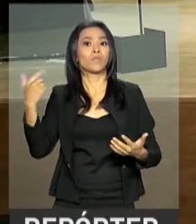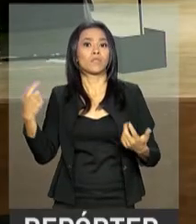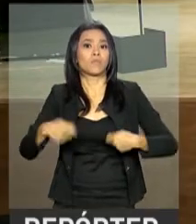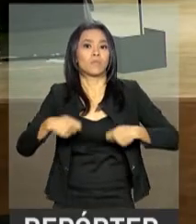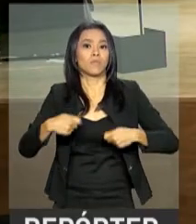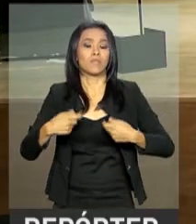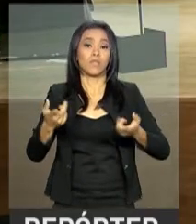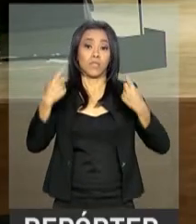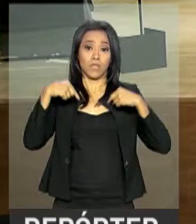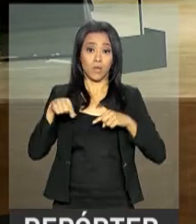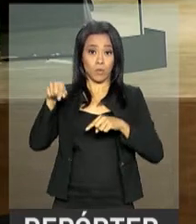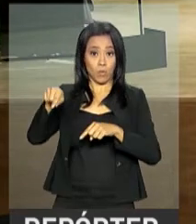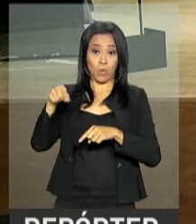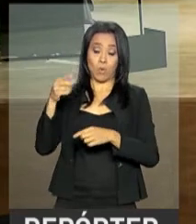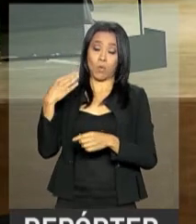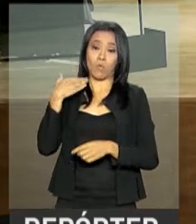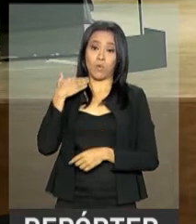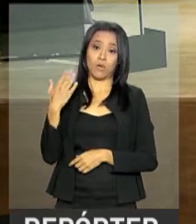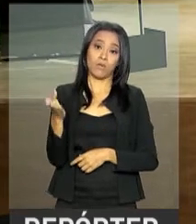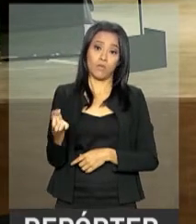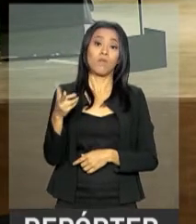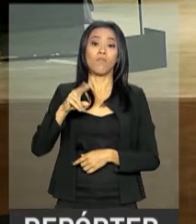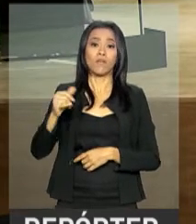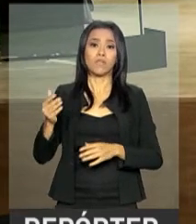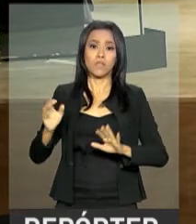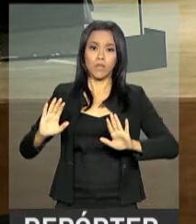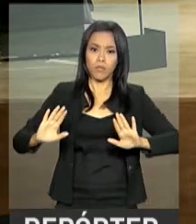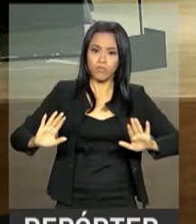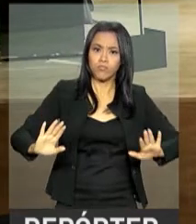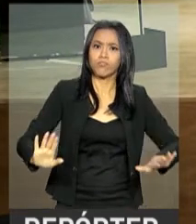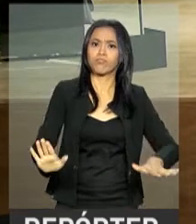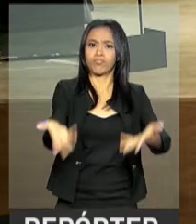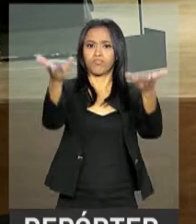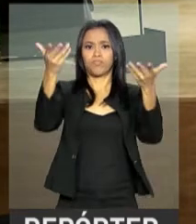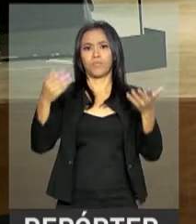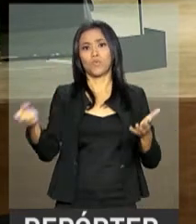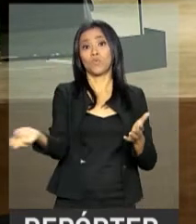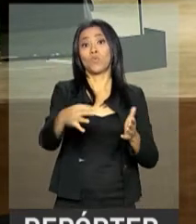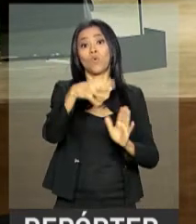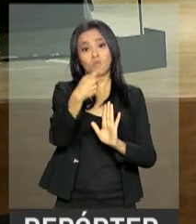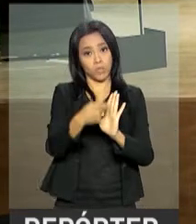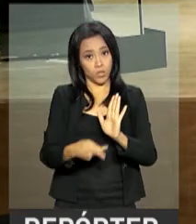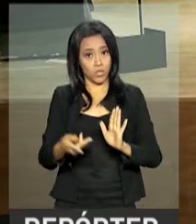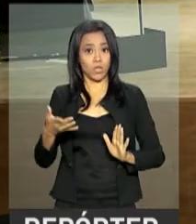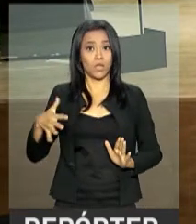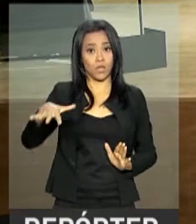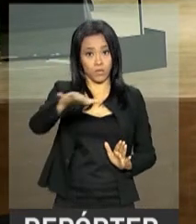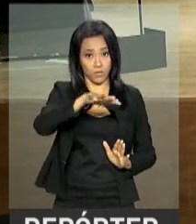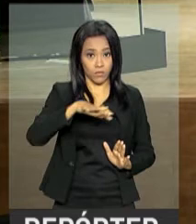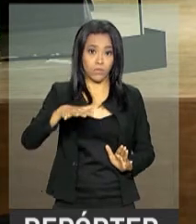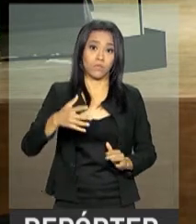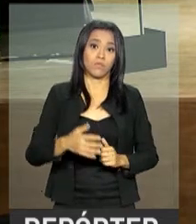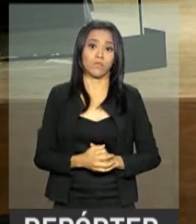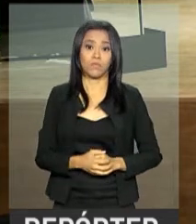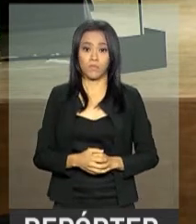promotor desenvolvedor estruturador dos grandes projetos produtivos e de infraestrutura